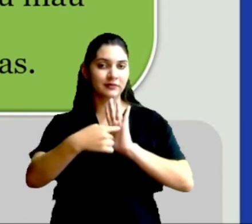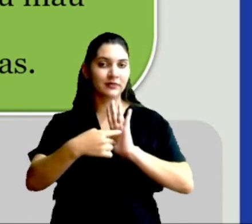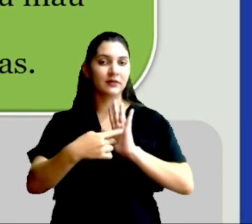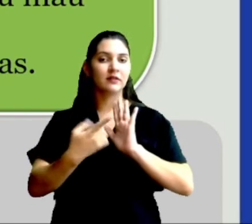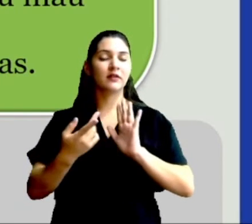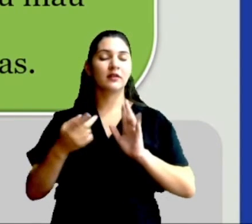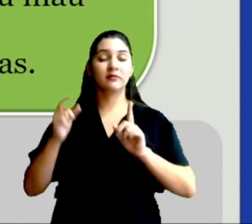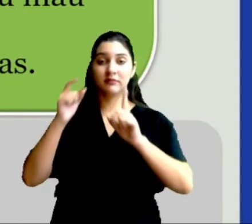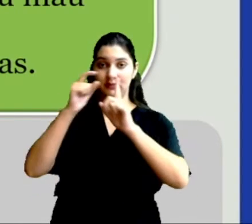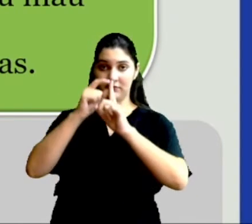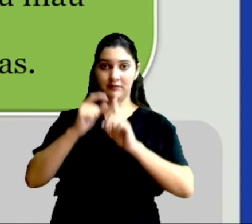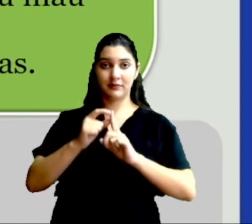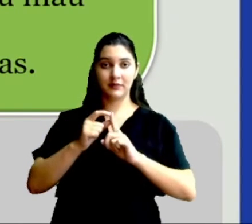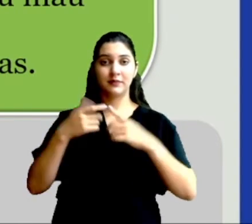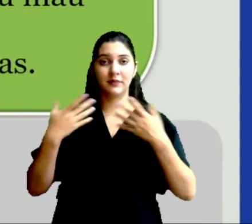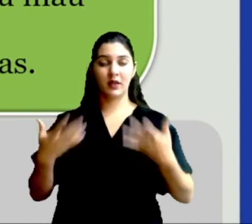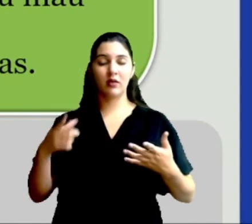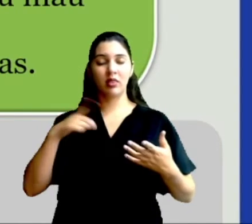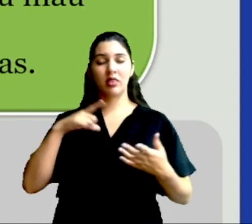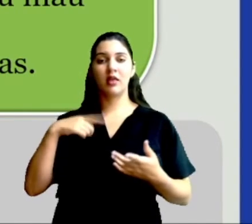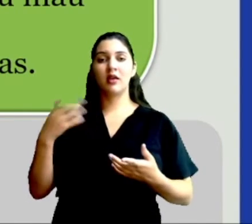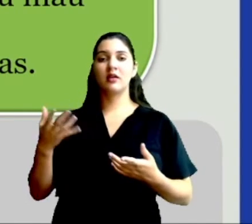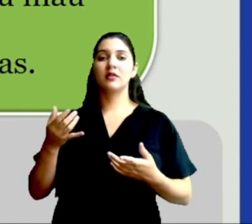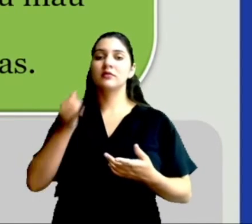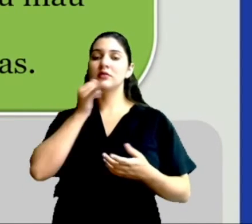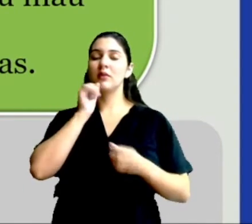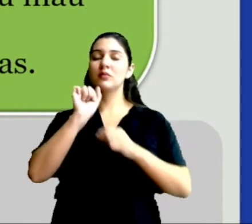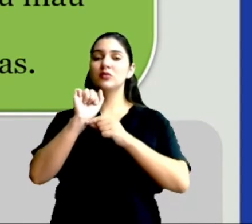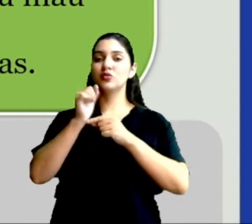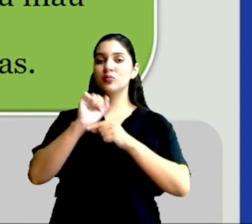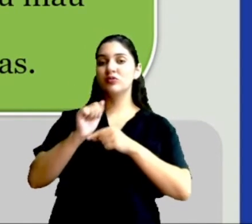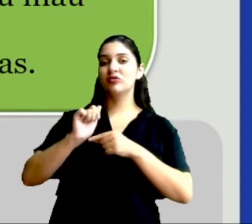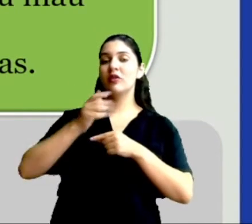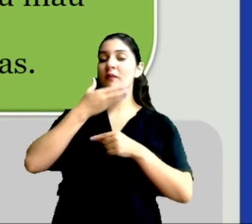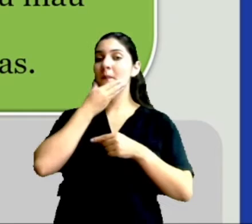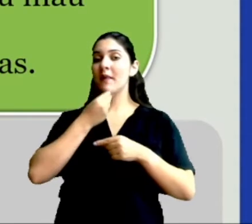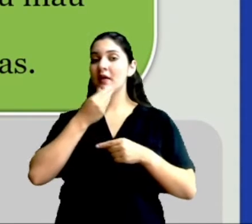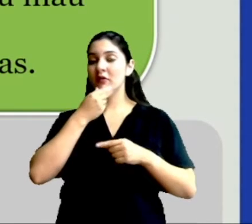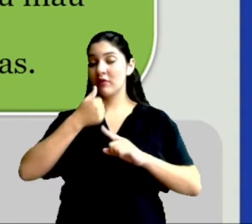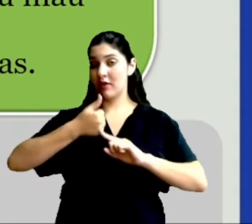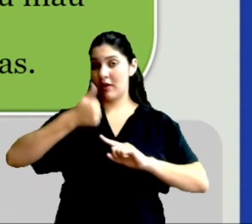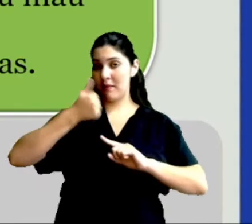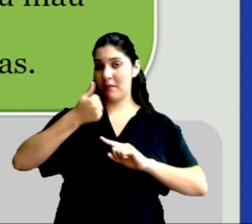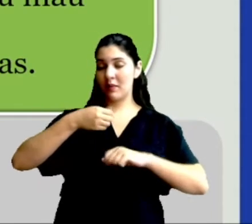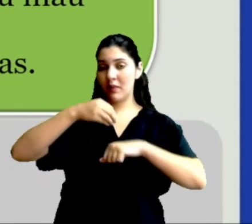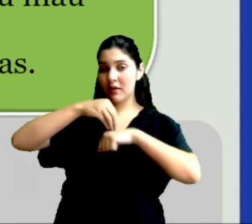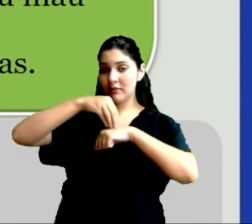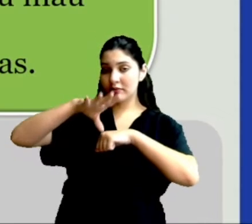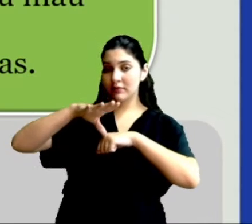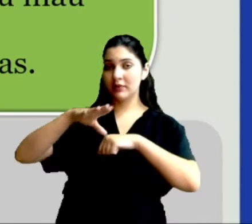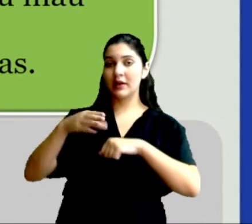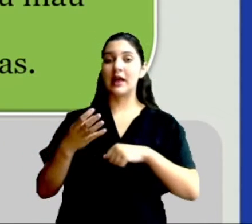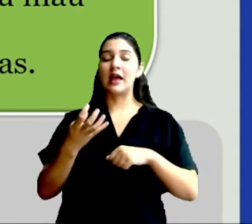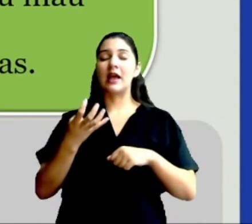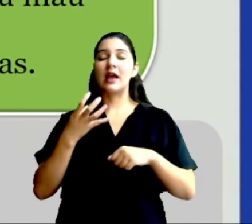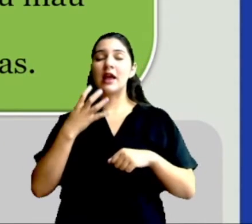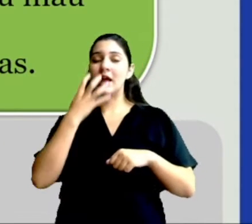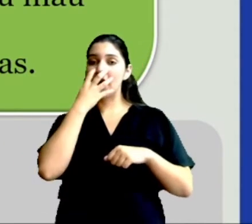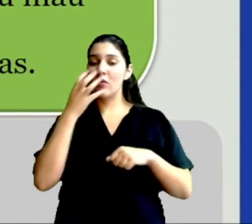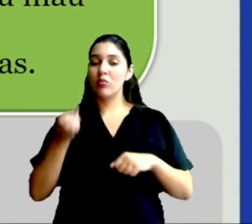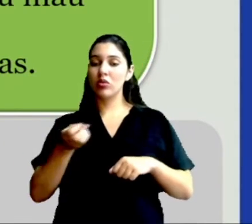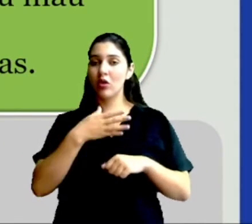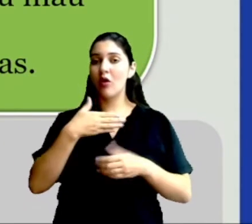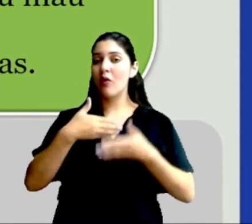significados para as palavras. Então aí a gente tem, ó, substantivo masculino, é a primeira dica, cão novo,